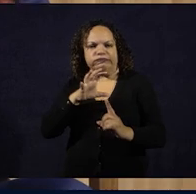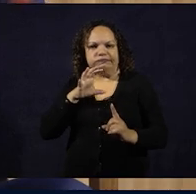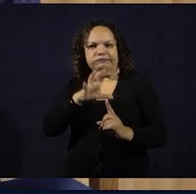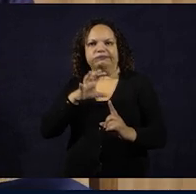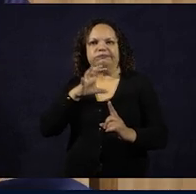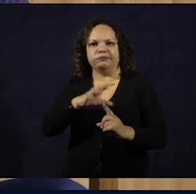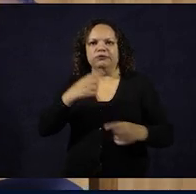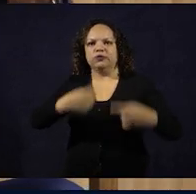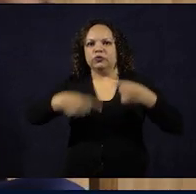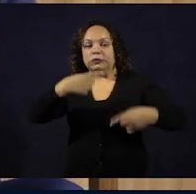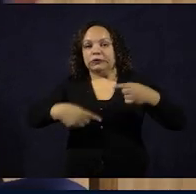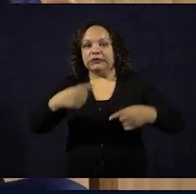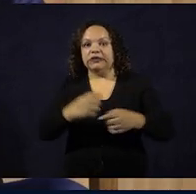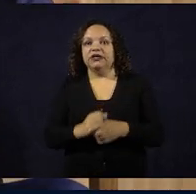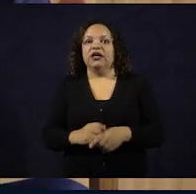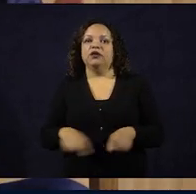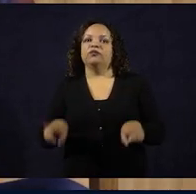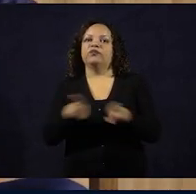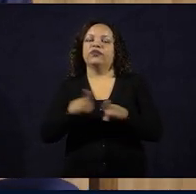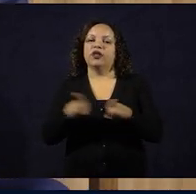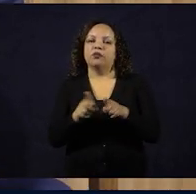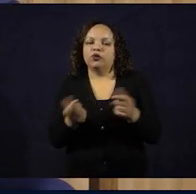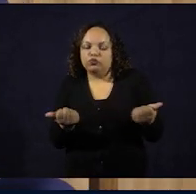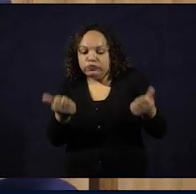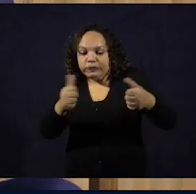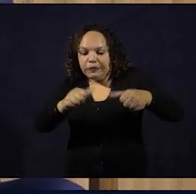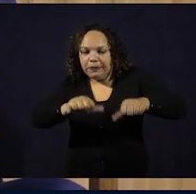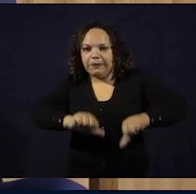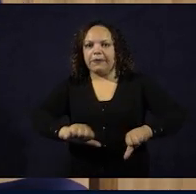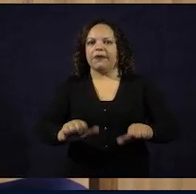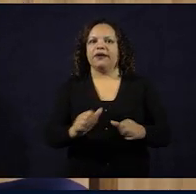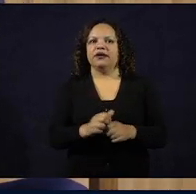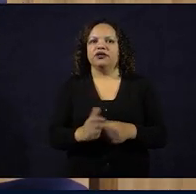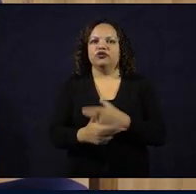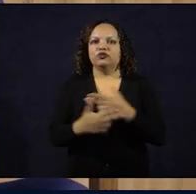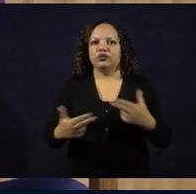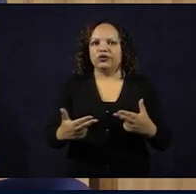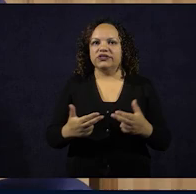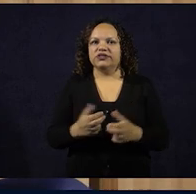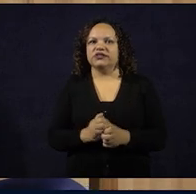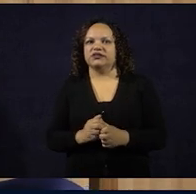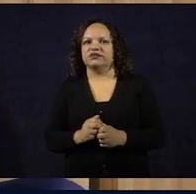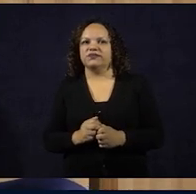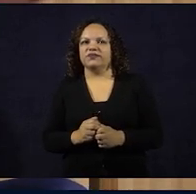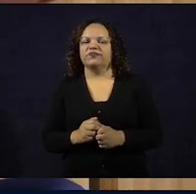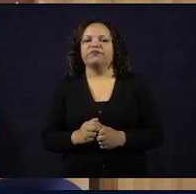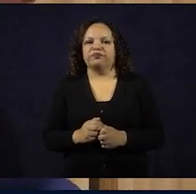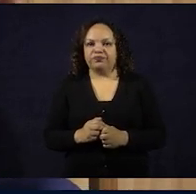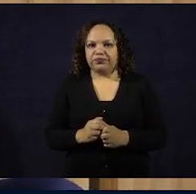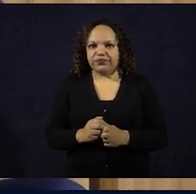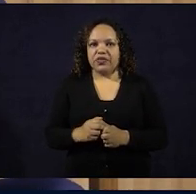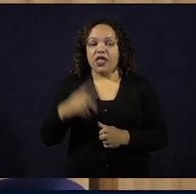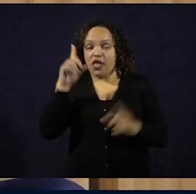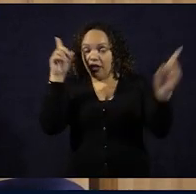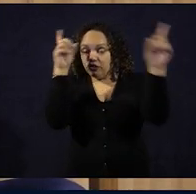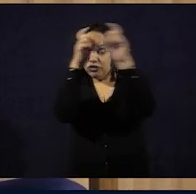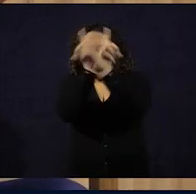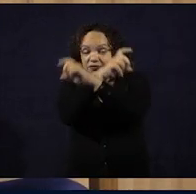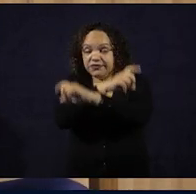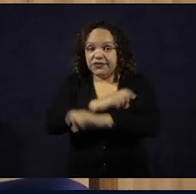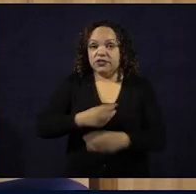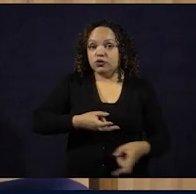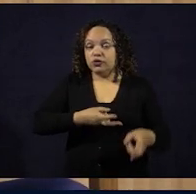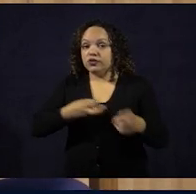desafio sanitário no meio de uma crise Imobiliária praticamente sem precedente para a China muito difícil a gente ler a gente tem que